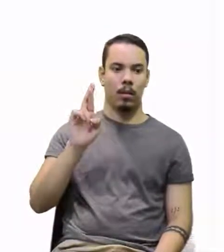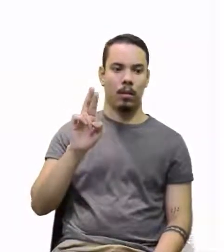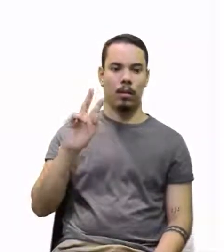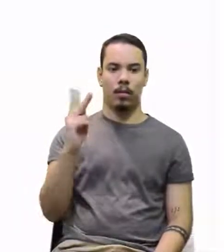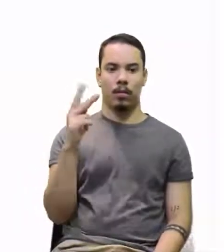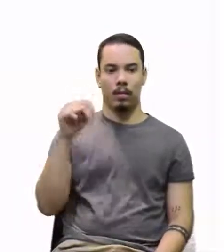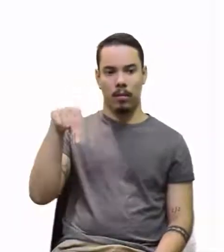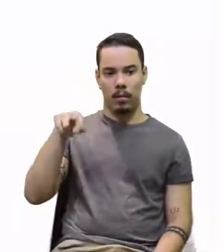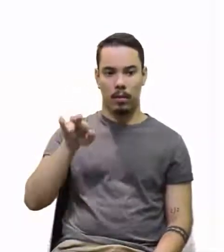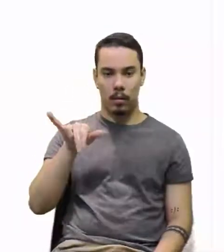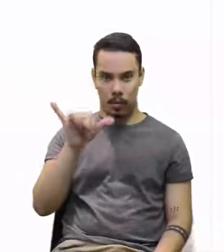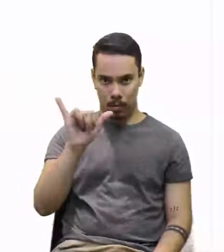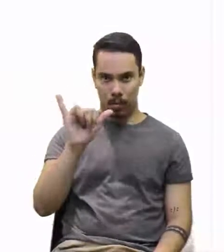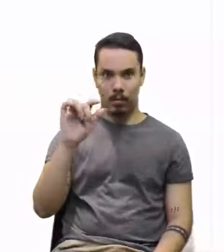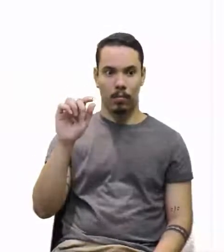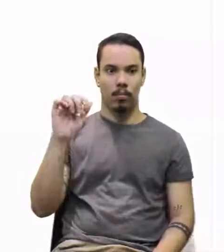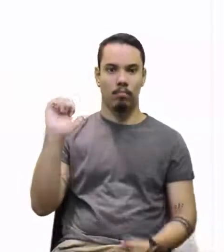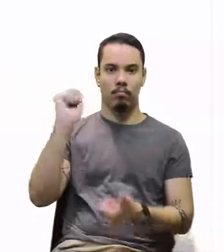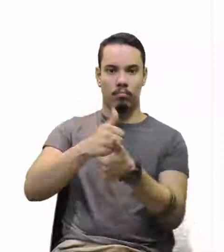maiúsculo também, R.